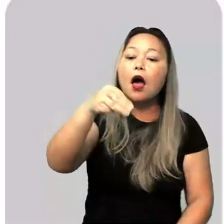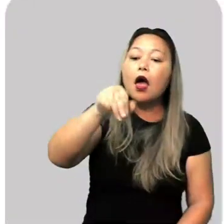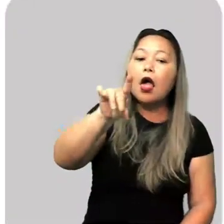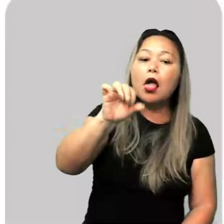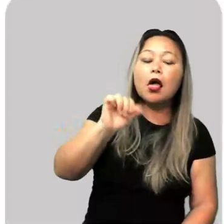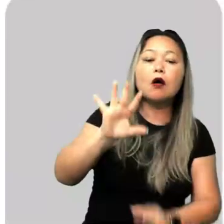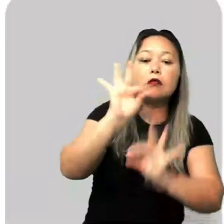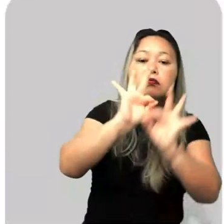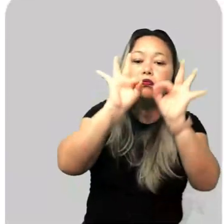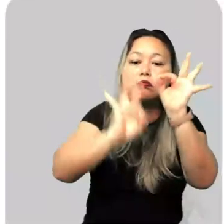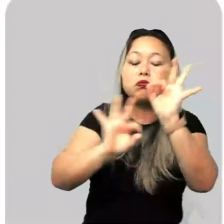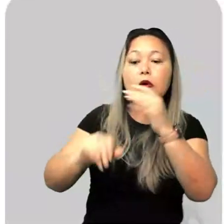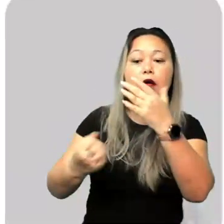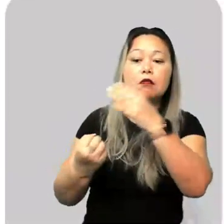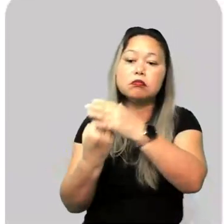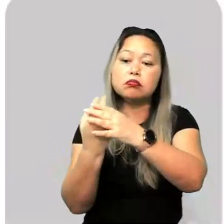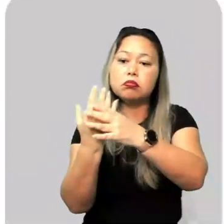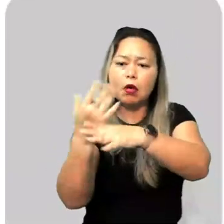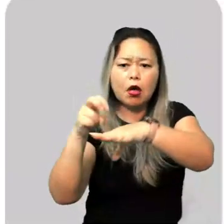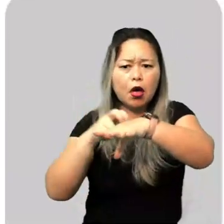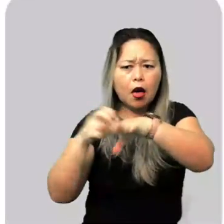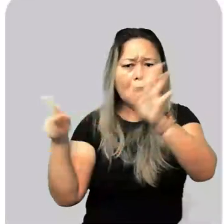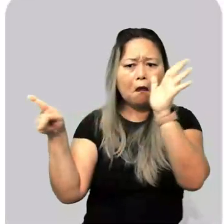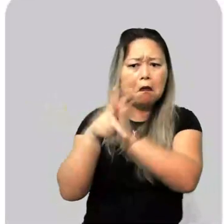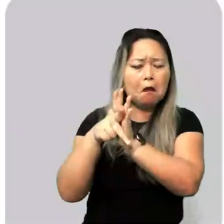carboidrato estrutural das plantas.